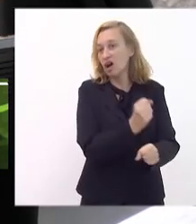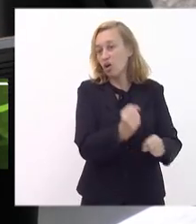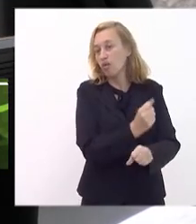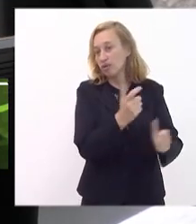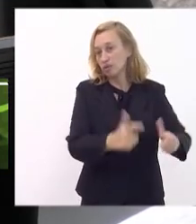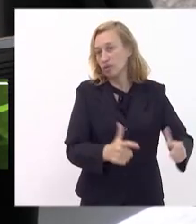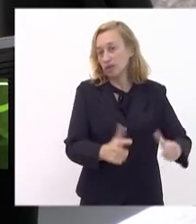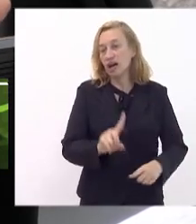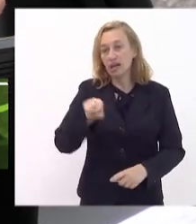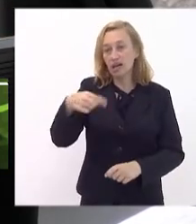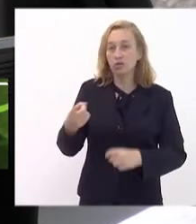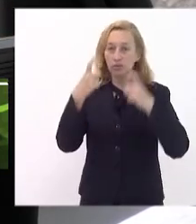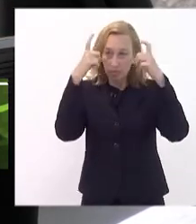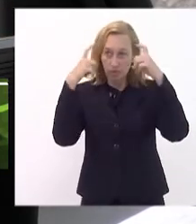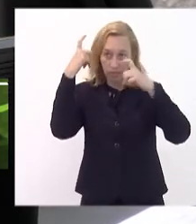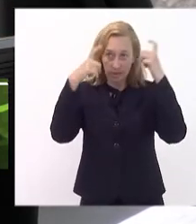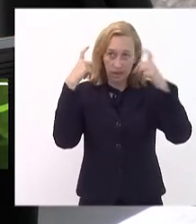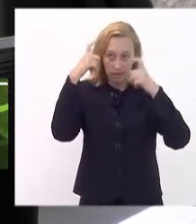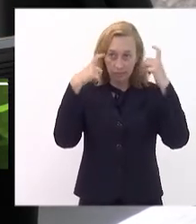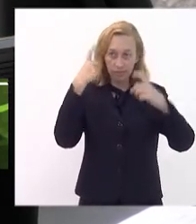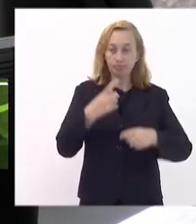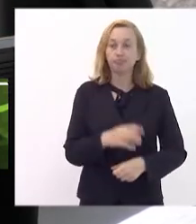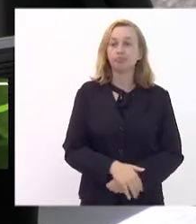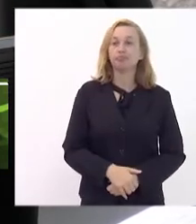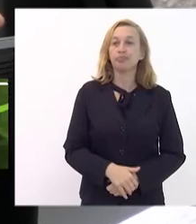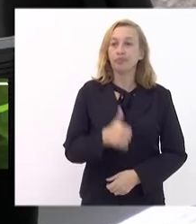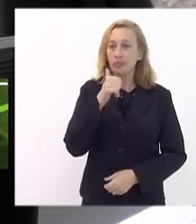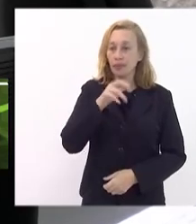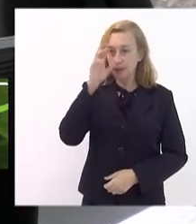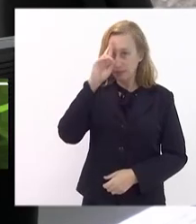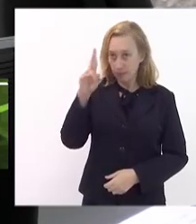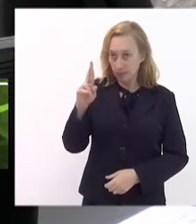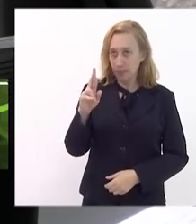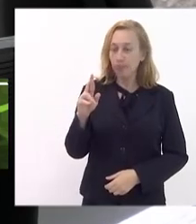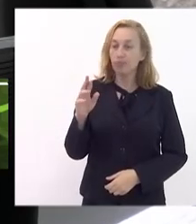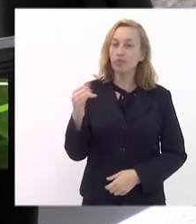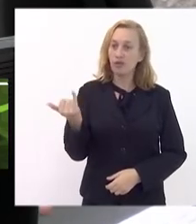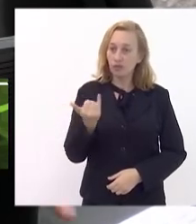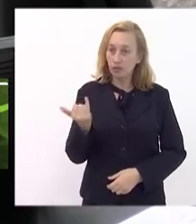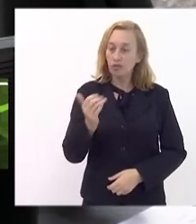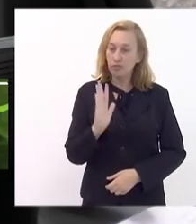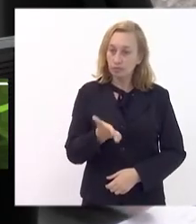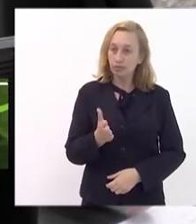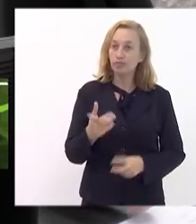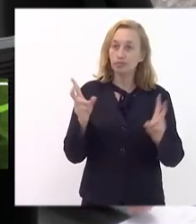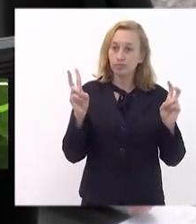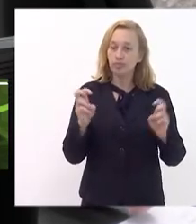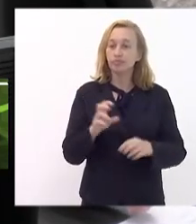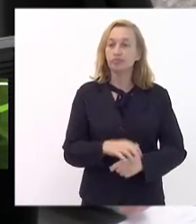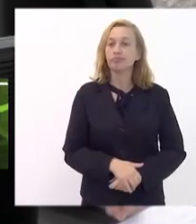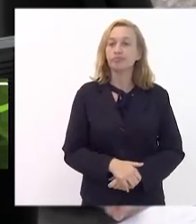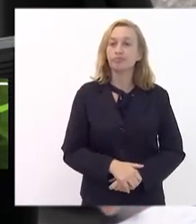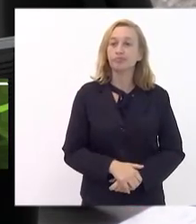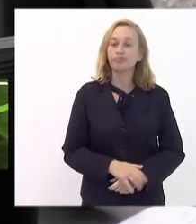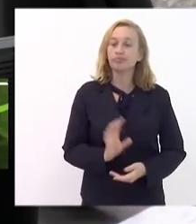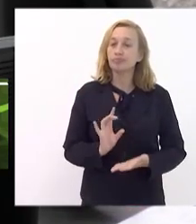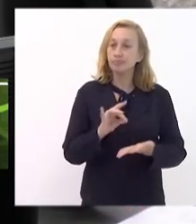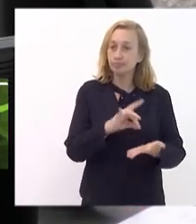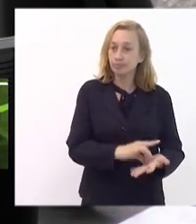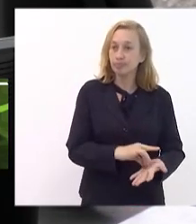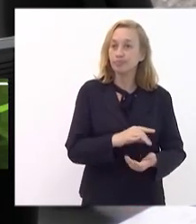E a minha outra preocupação, e a senhora Ampassan já colocou isso, que a